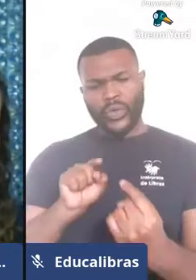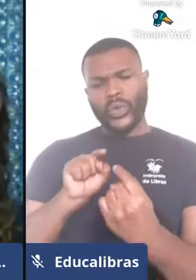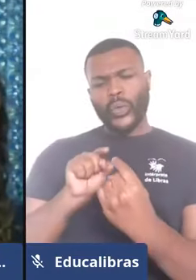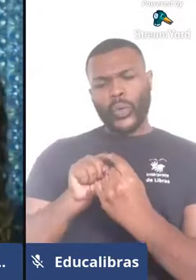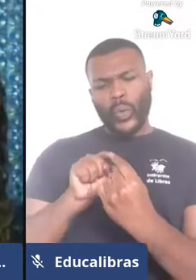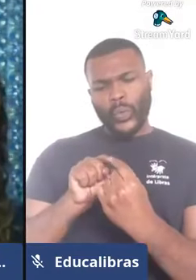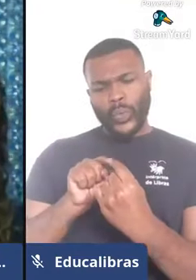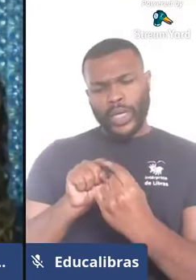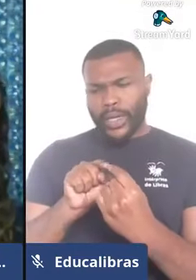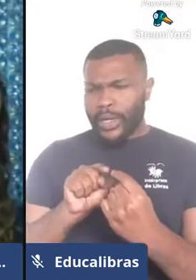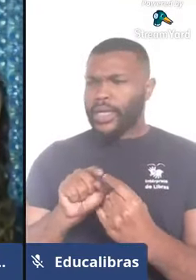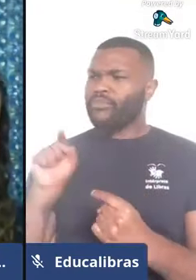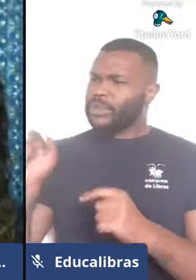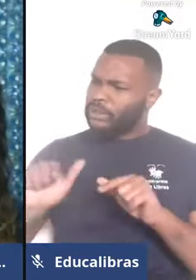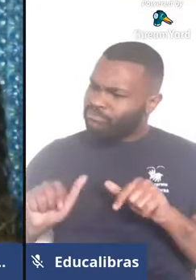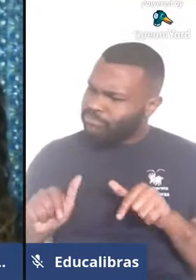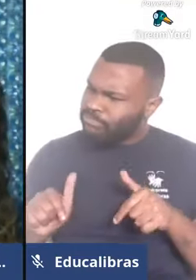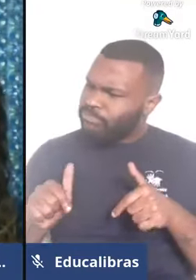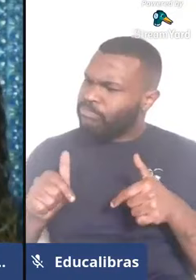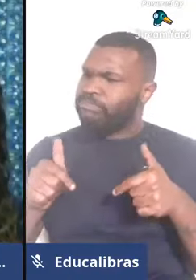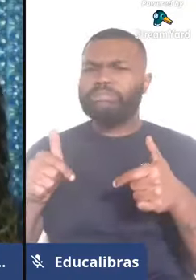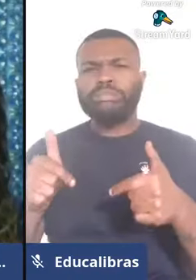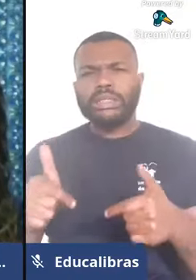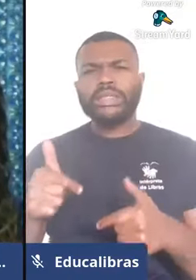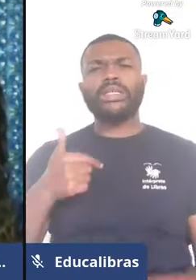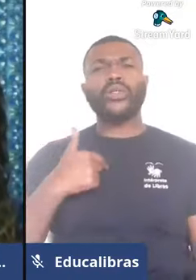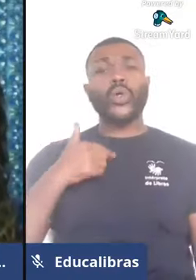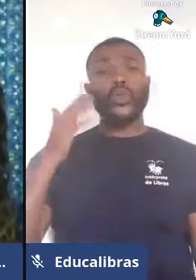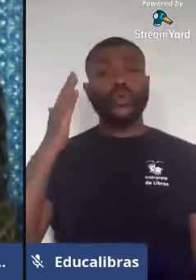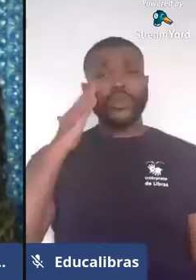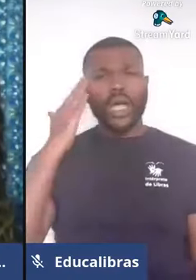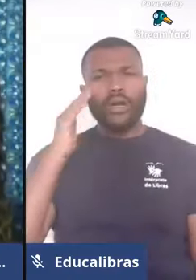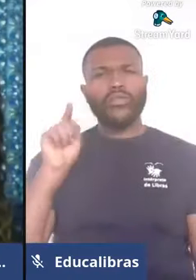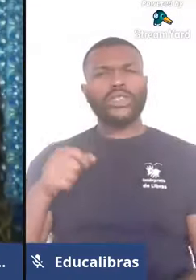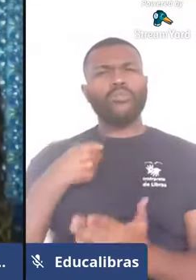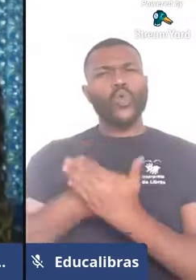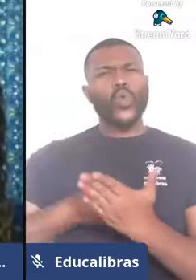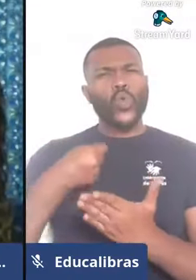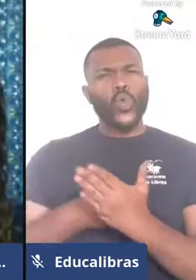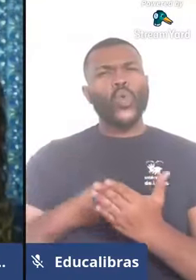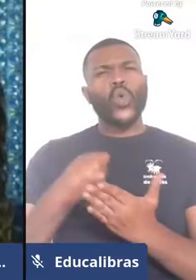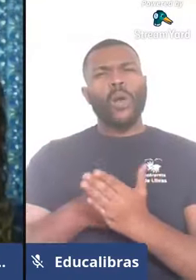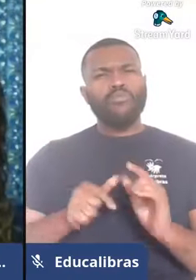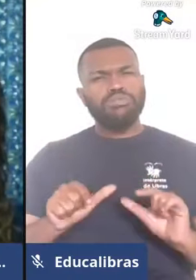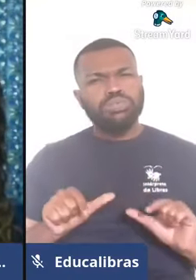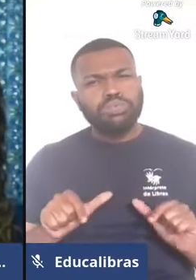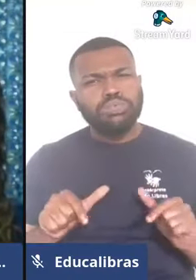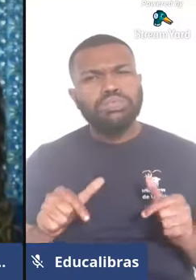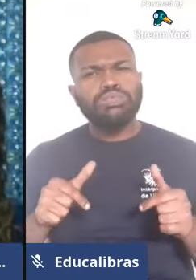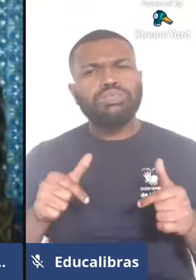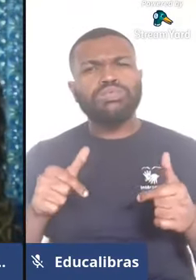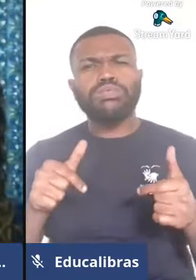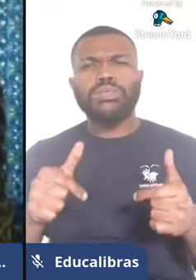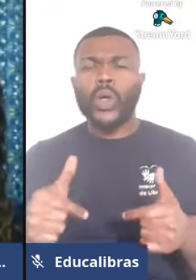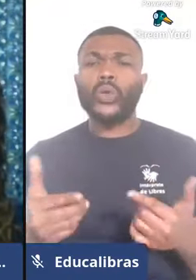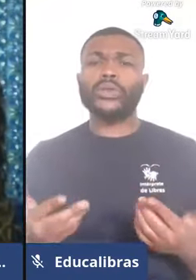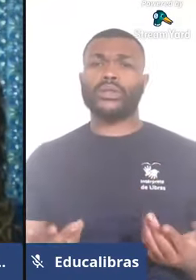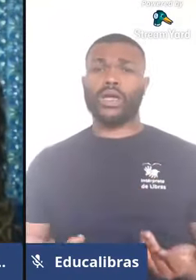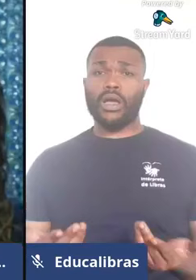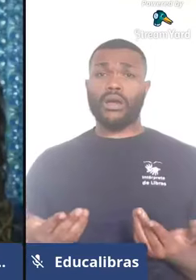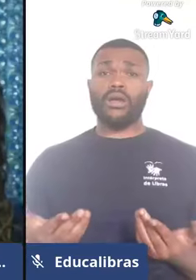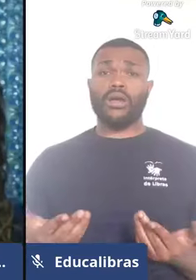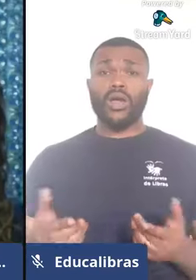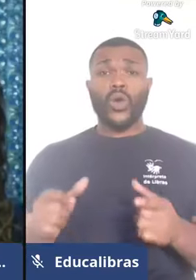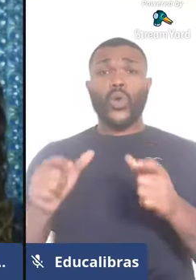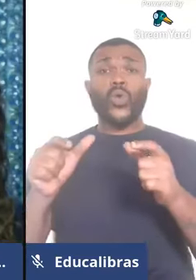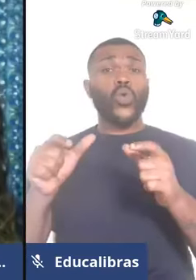uma batalha tremenda. Eu sei que você é uma batalhadora, né, um ambiente, infelizmente,